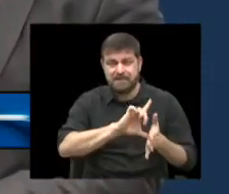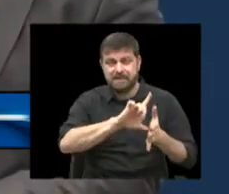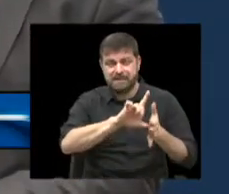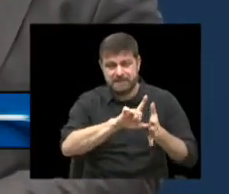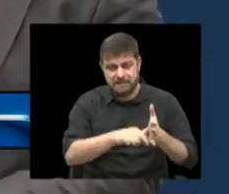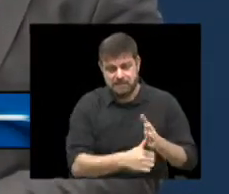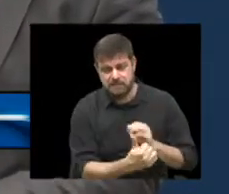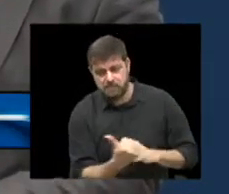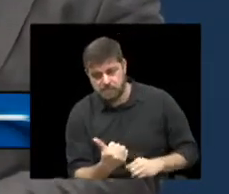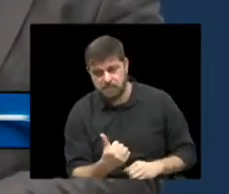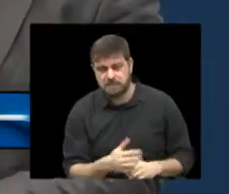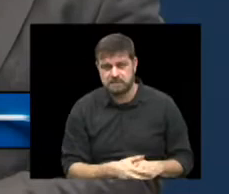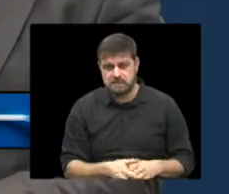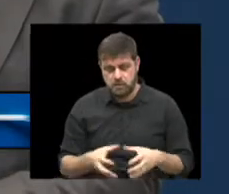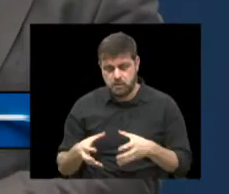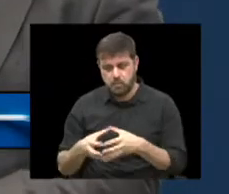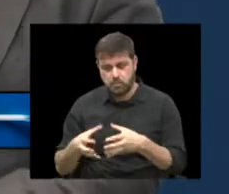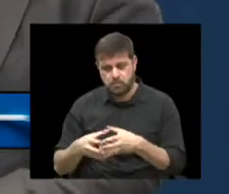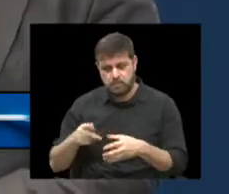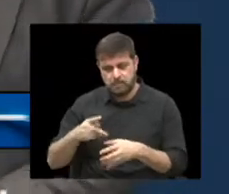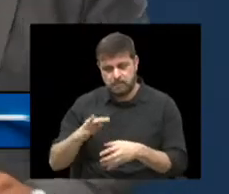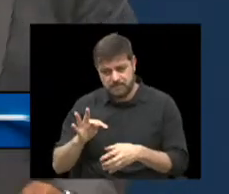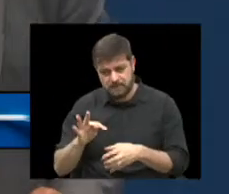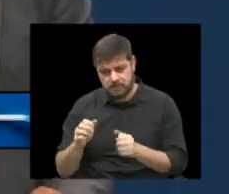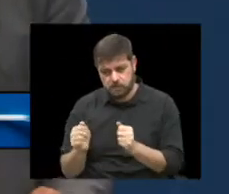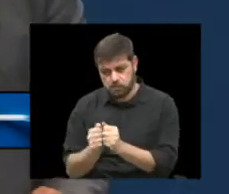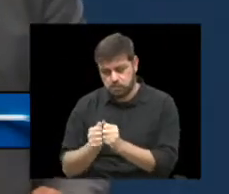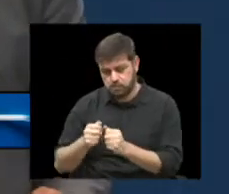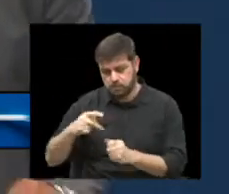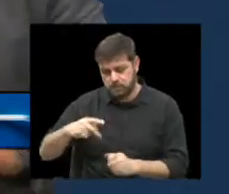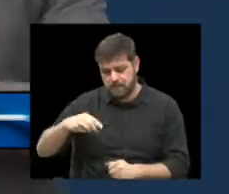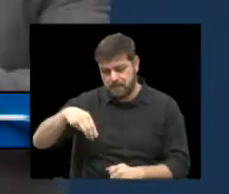foi apresentada pela chapa PT-PMDB.